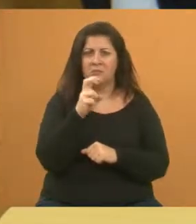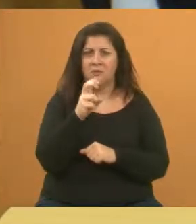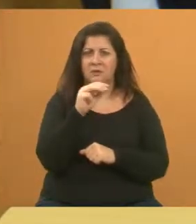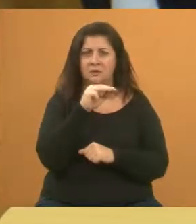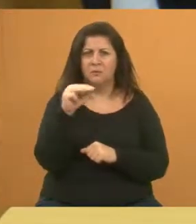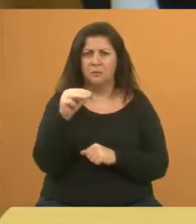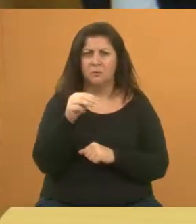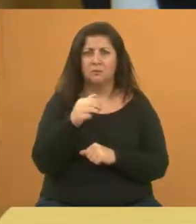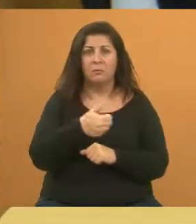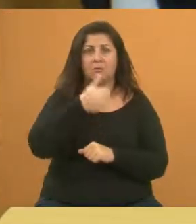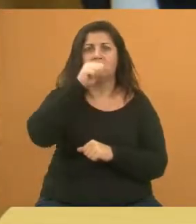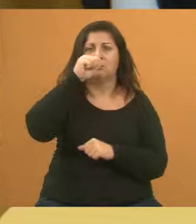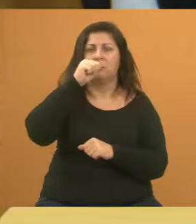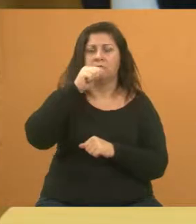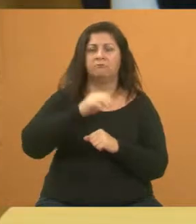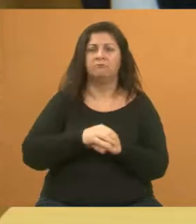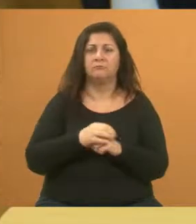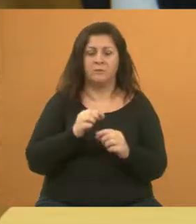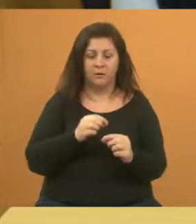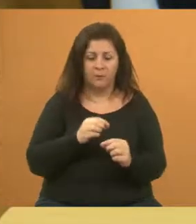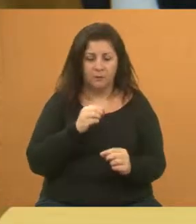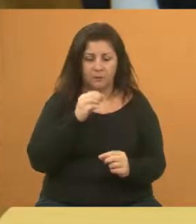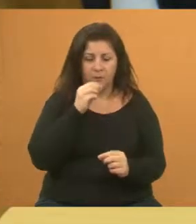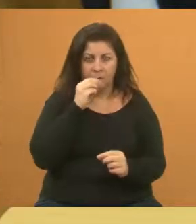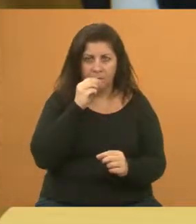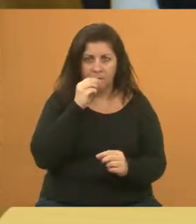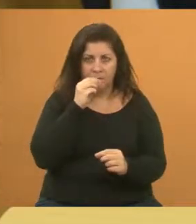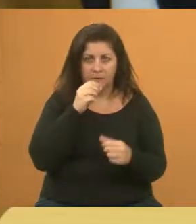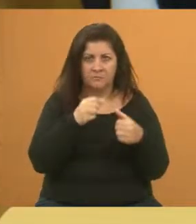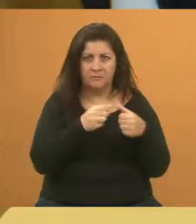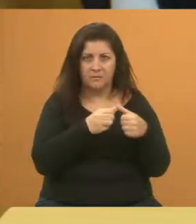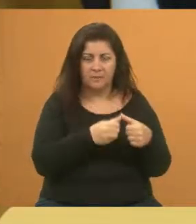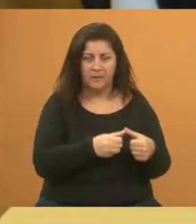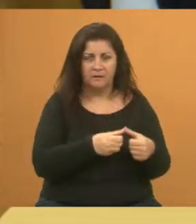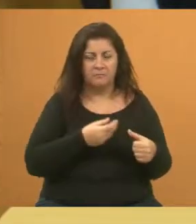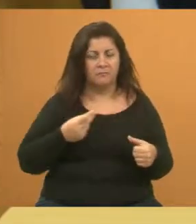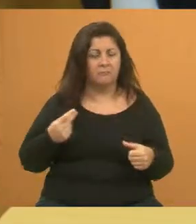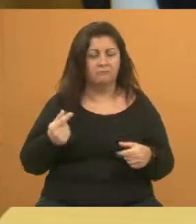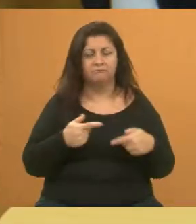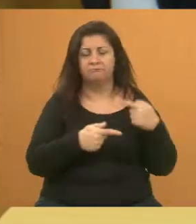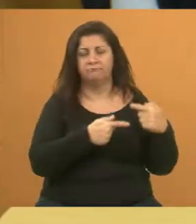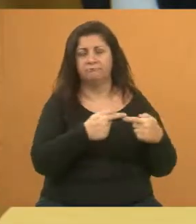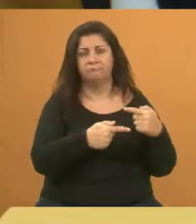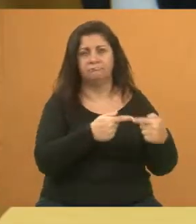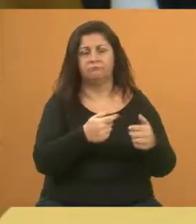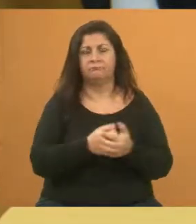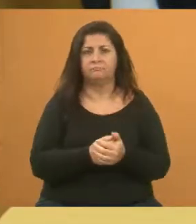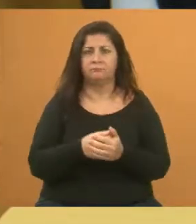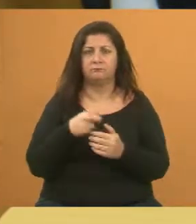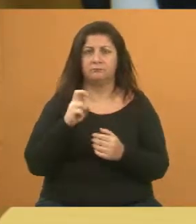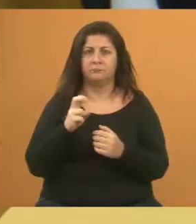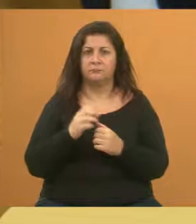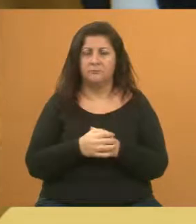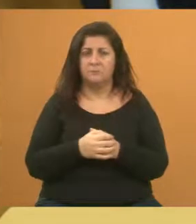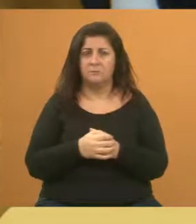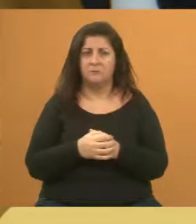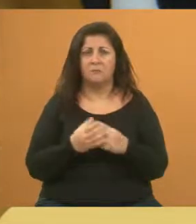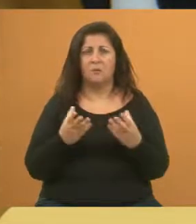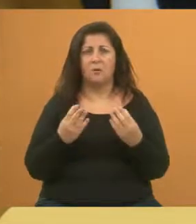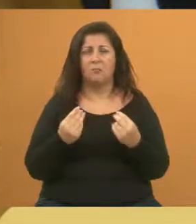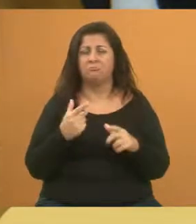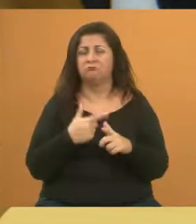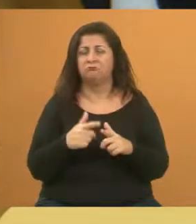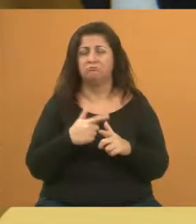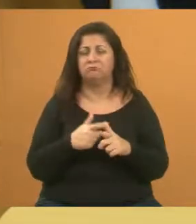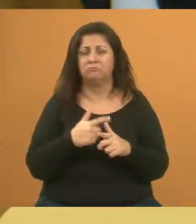para consumir, o canudinho vai permanecer no ambiente por várias gerações. Quinto, por vários motivos